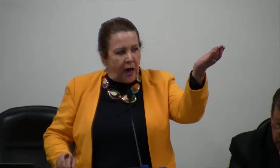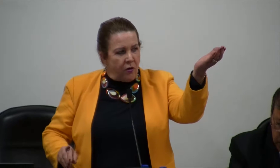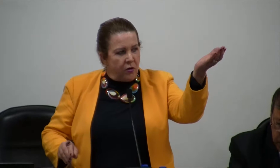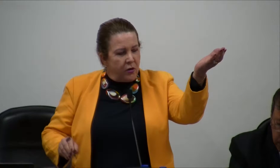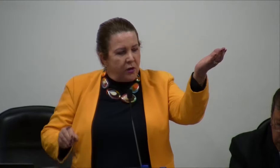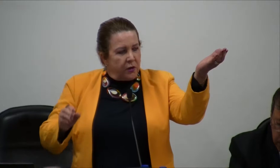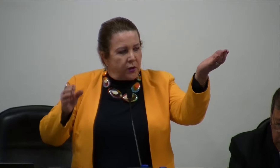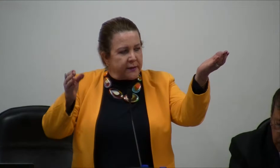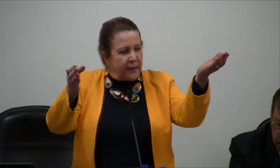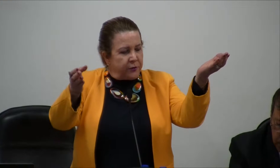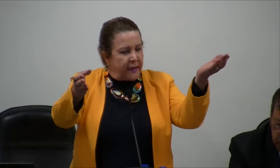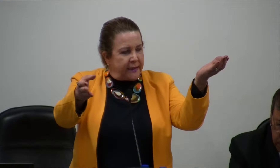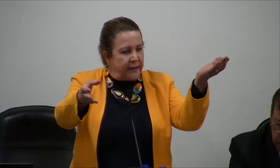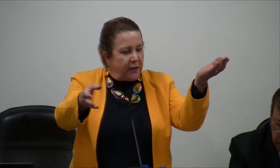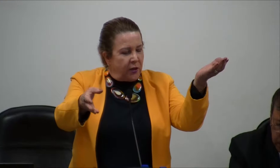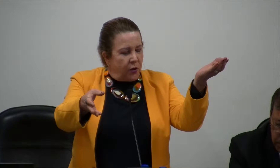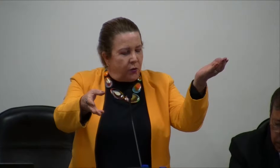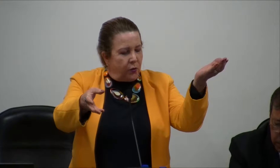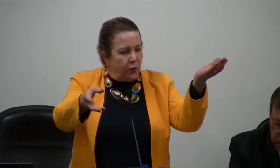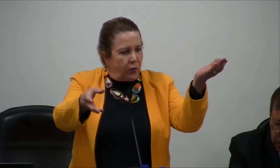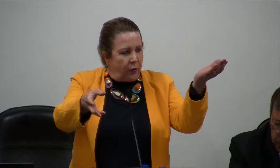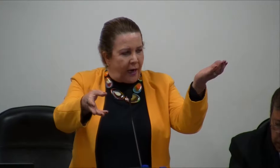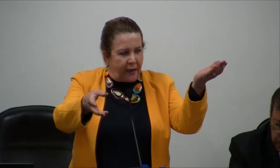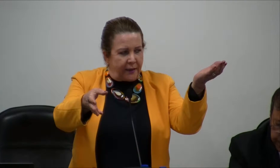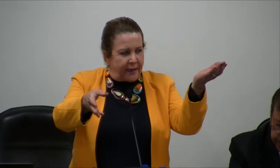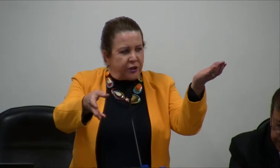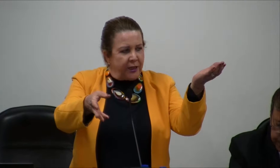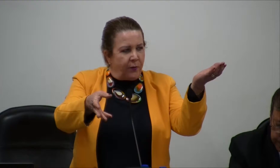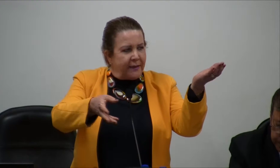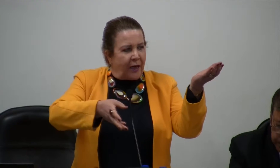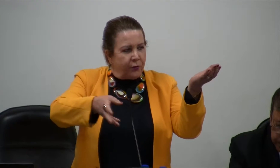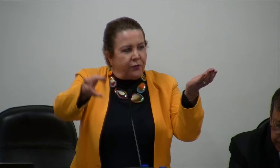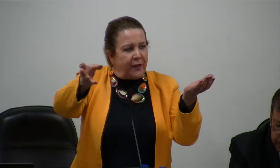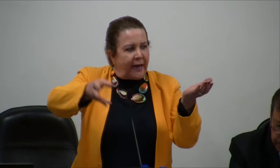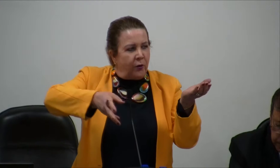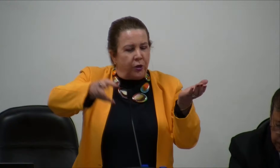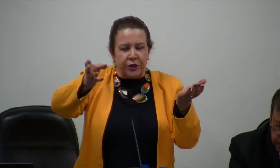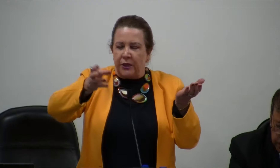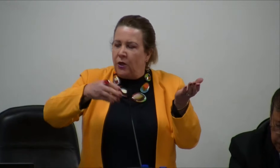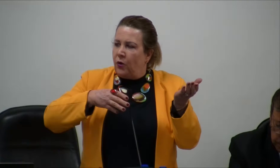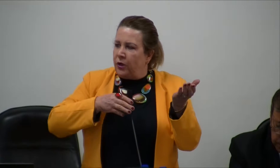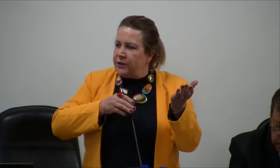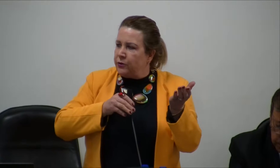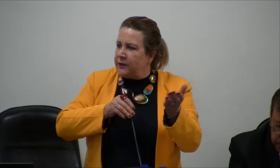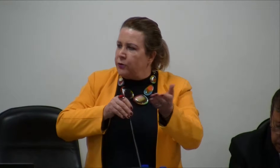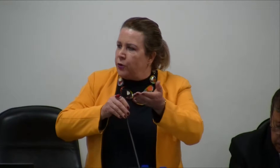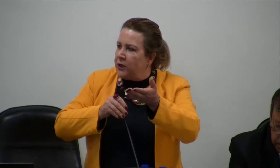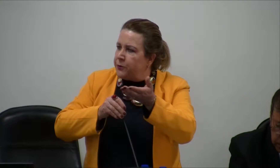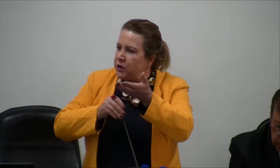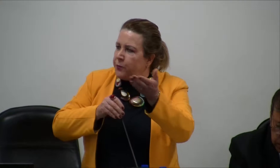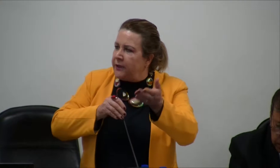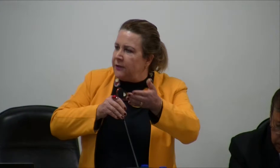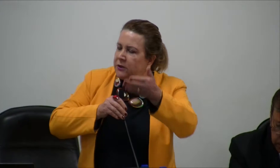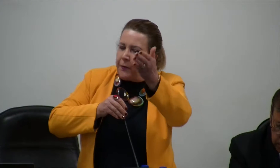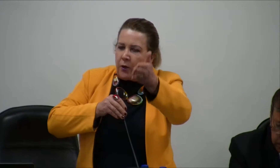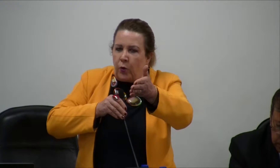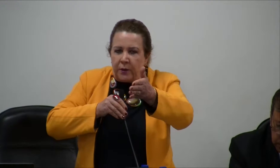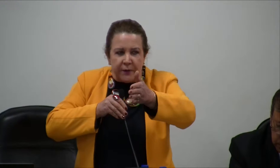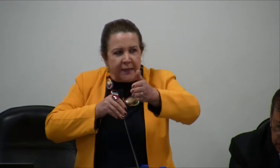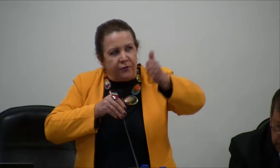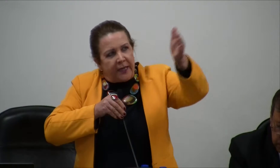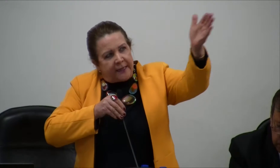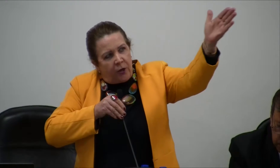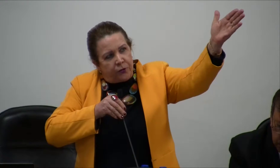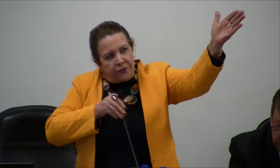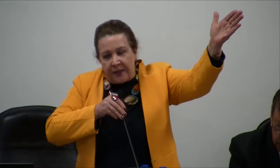um local. Nós temos ali a região ali da rodoviária hoje, onde tem os ônibus disponíveis, pega o